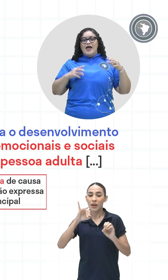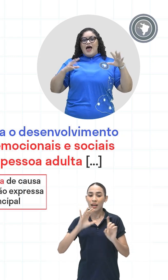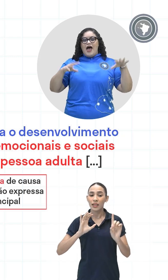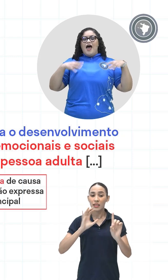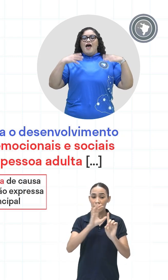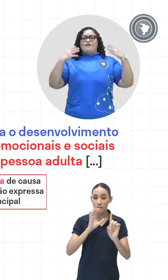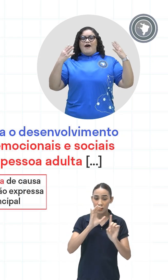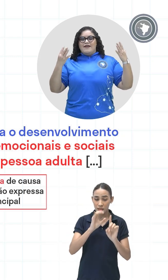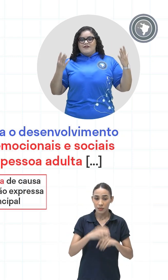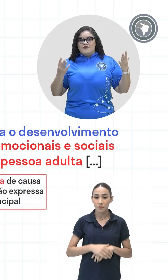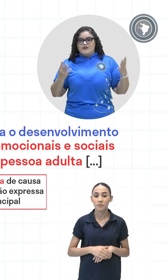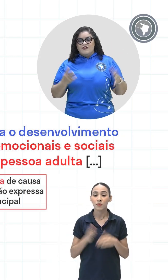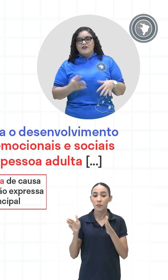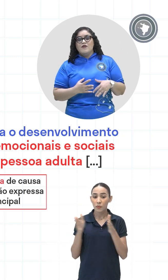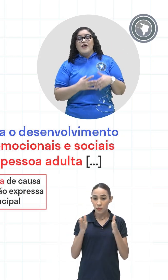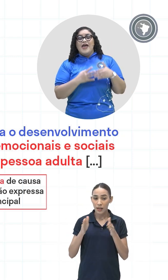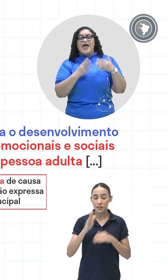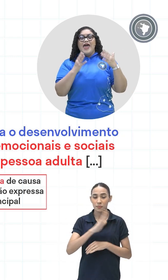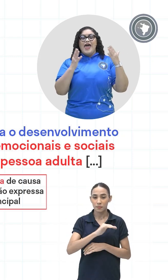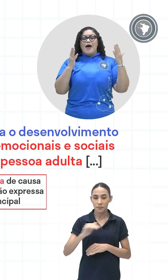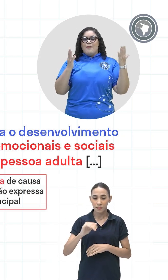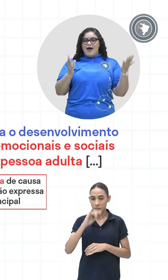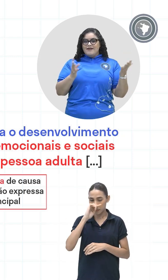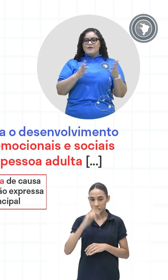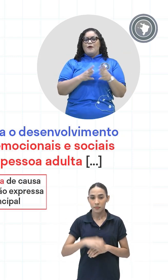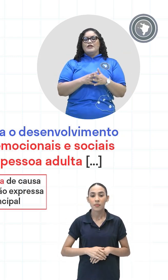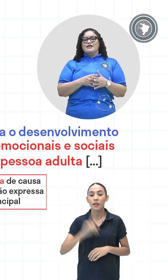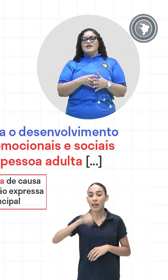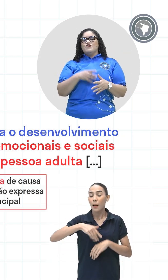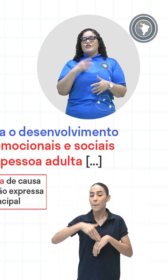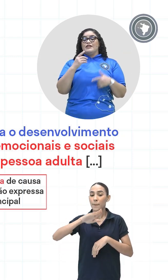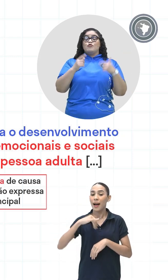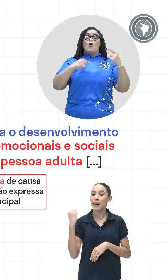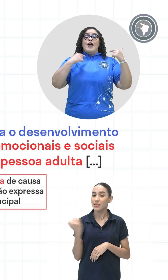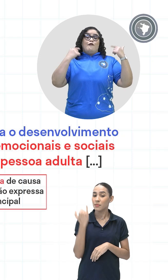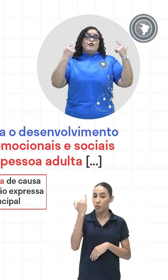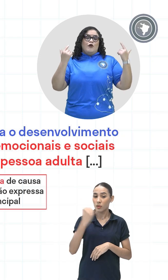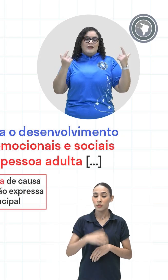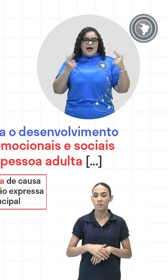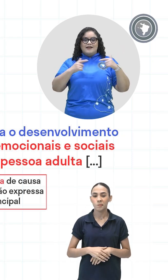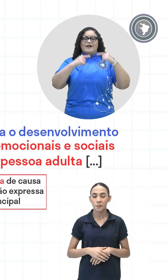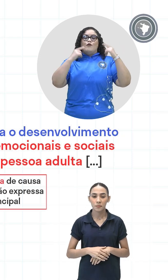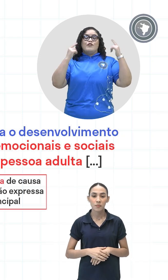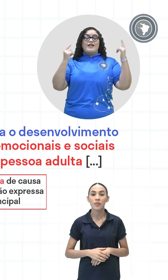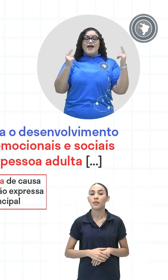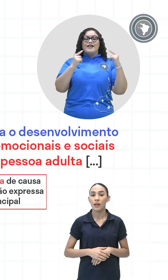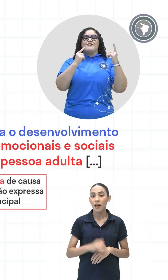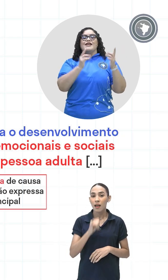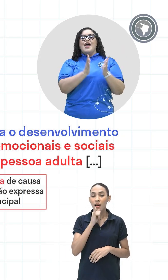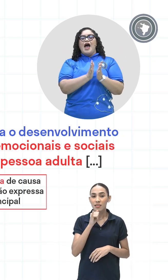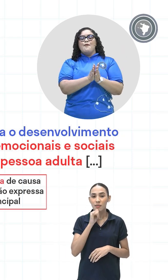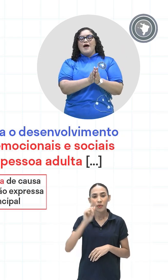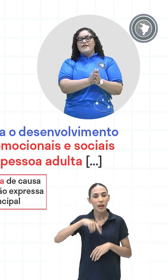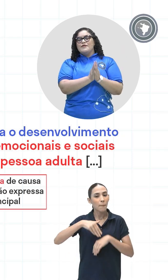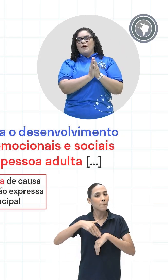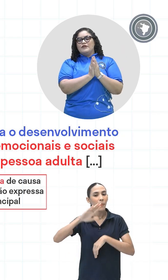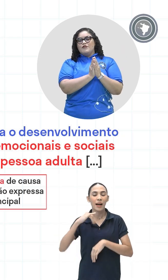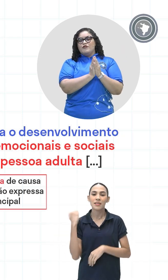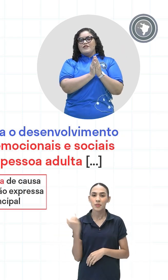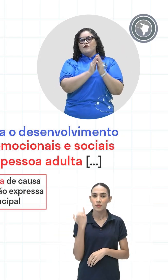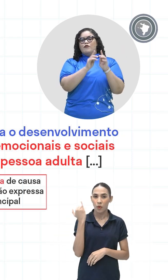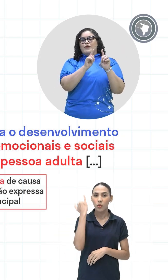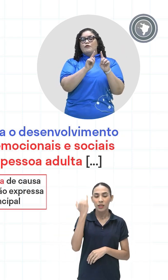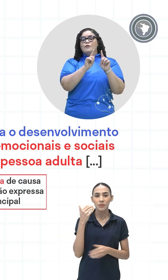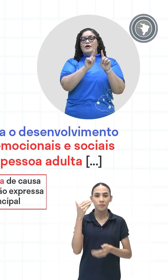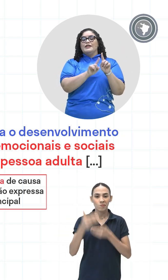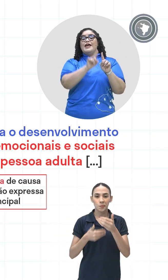que a fase infantil é a mais importante, né? Foi tornada, né? Considera-se a mais importante